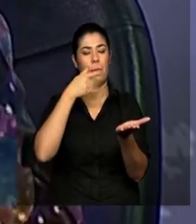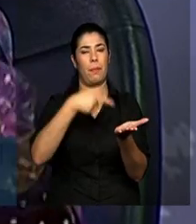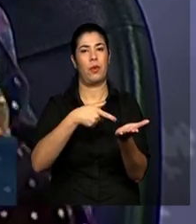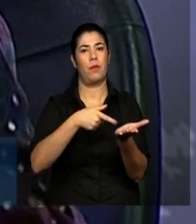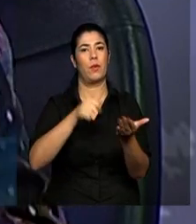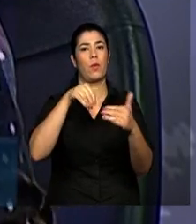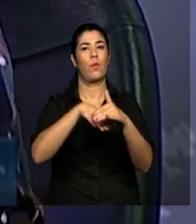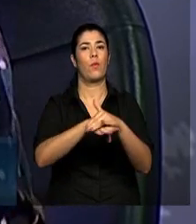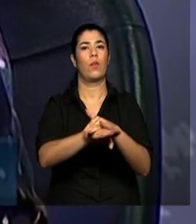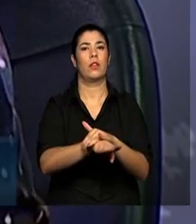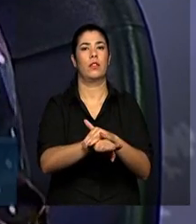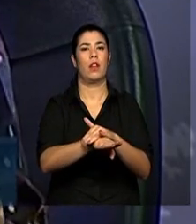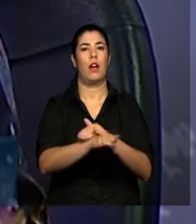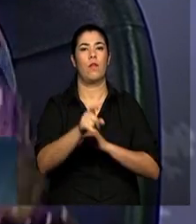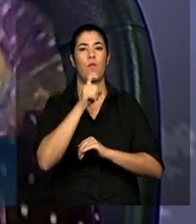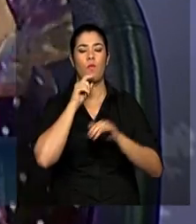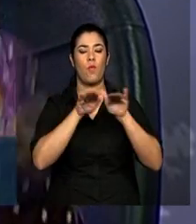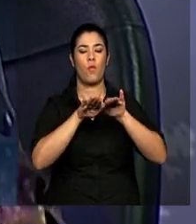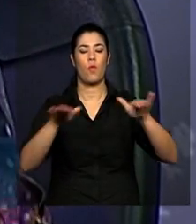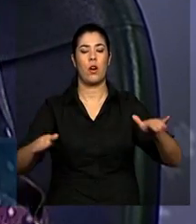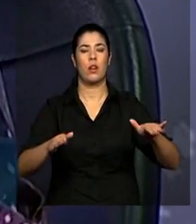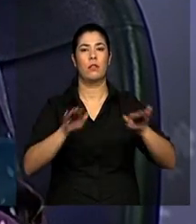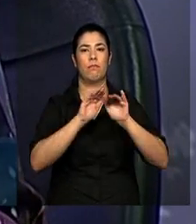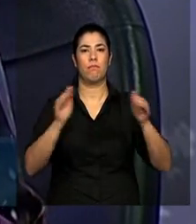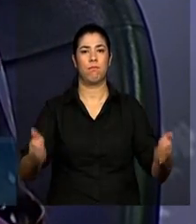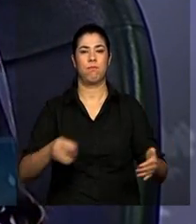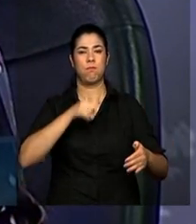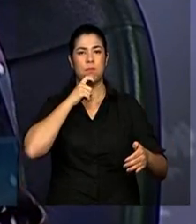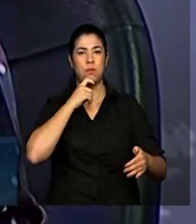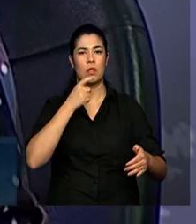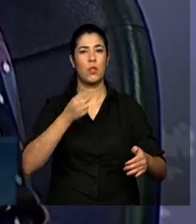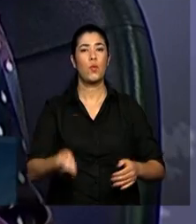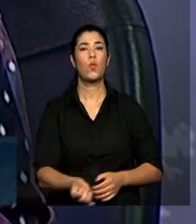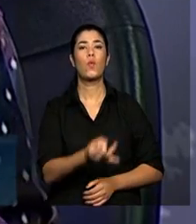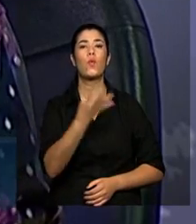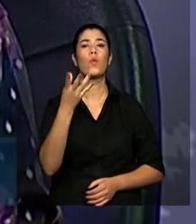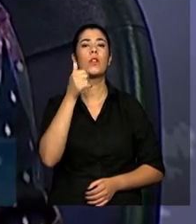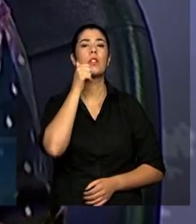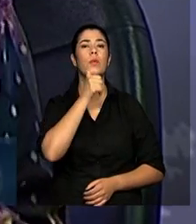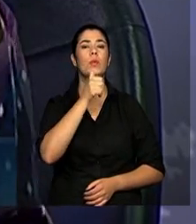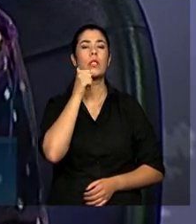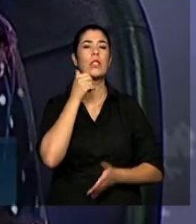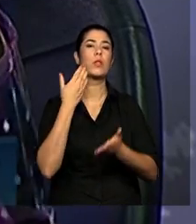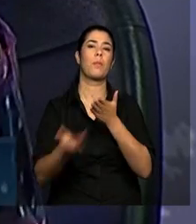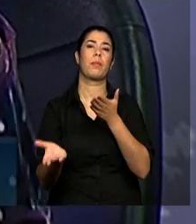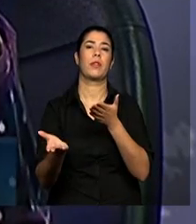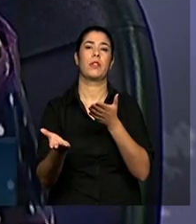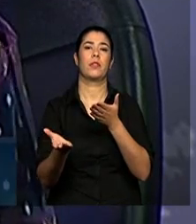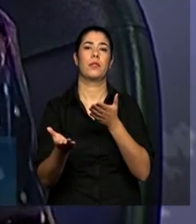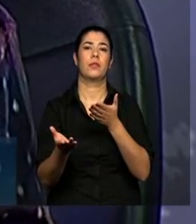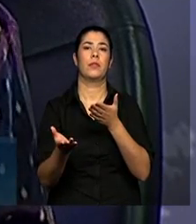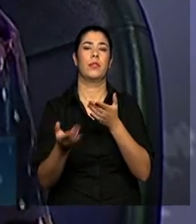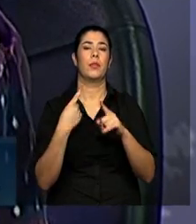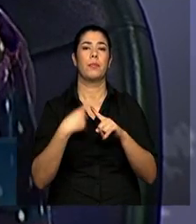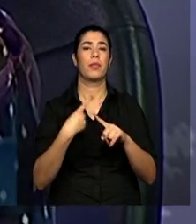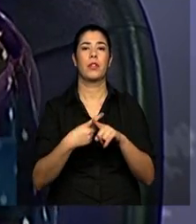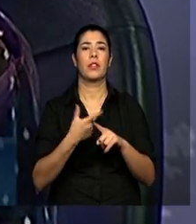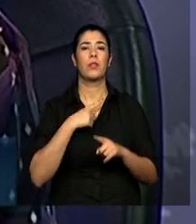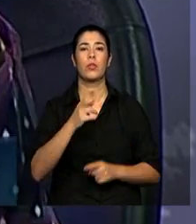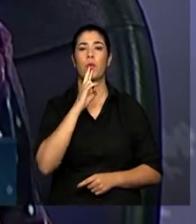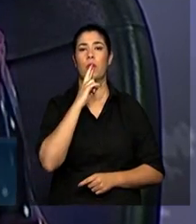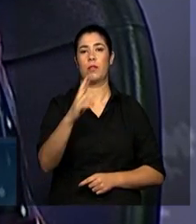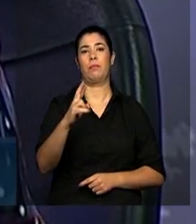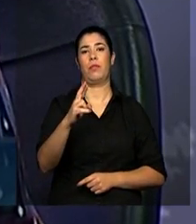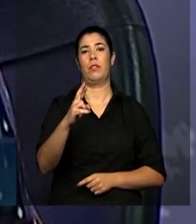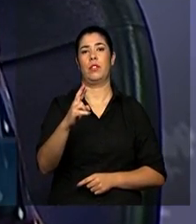Não foram elas que nos perderam, foi o serviço que as perdeu. Porque nós não tínhamos uma resposta articulada para dar